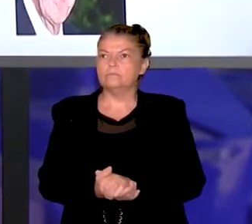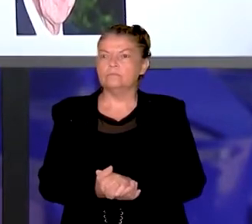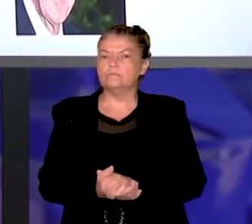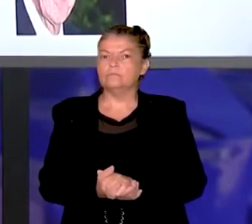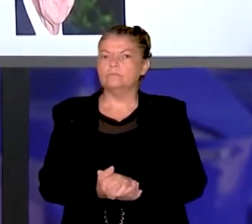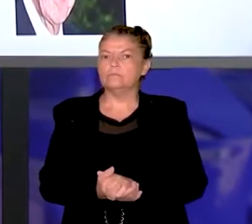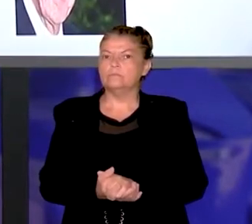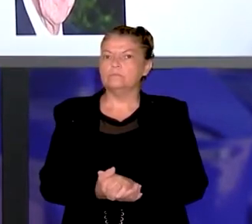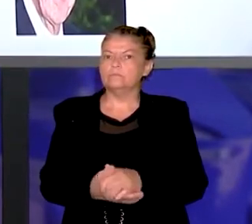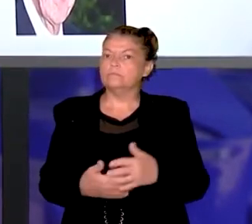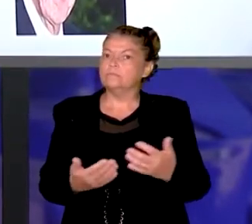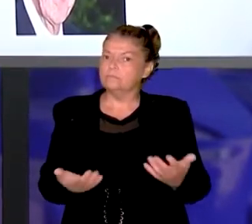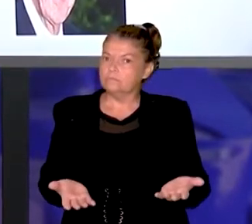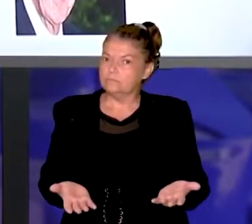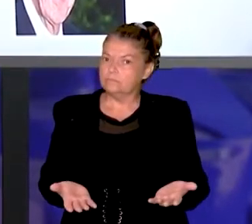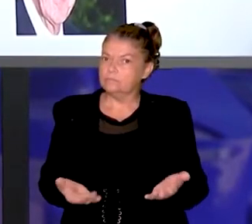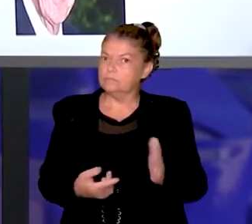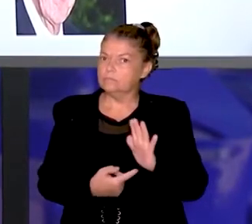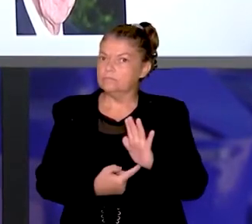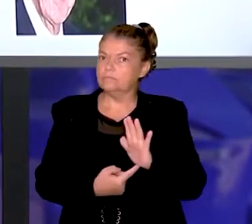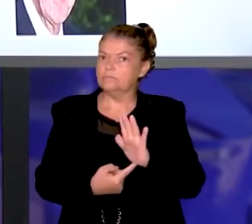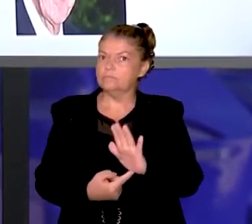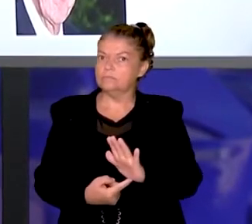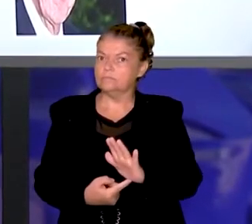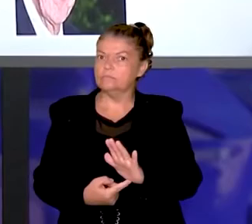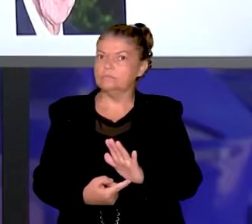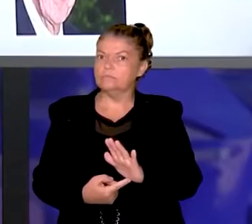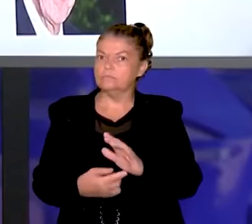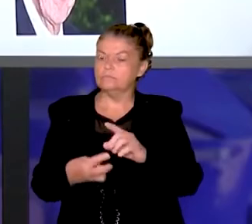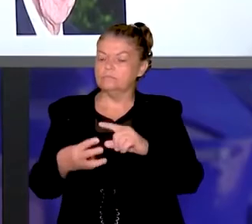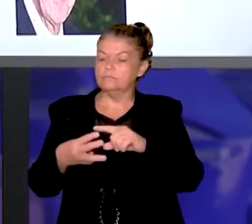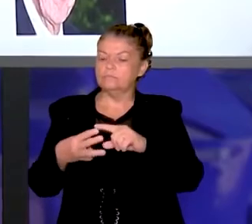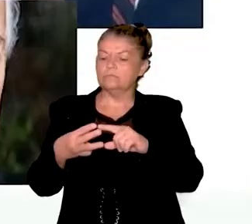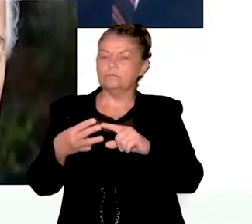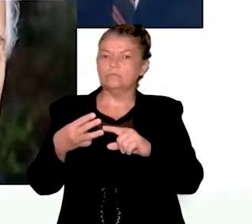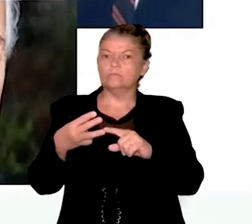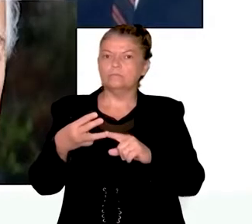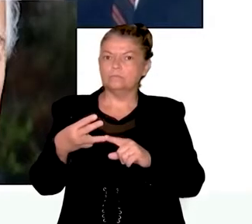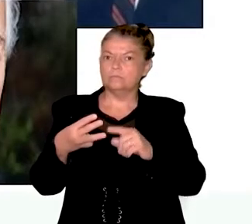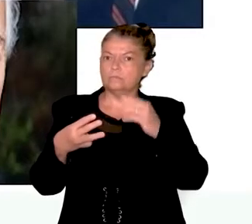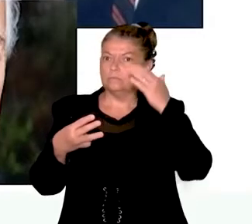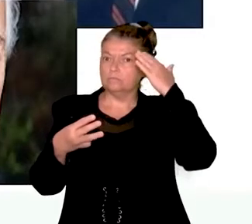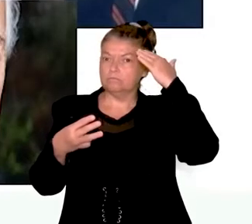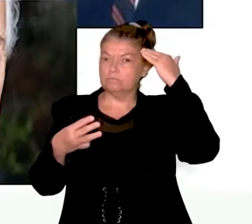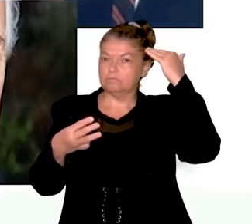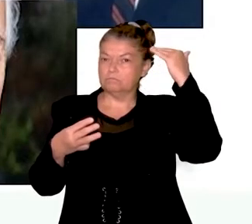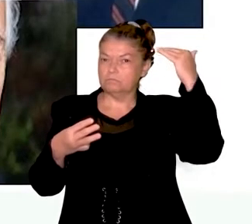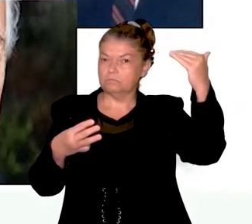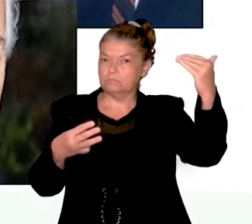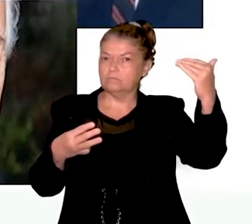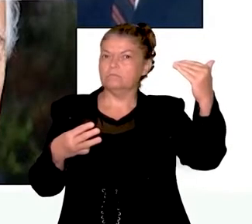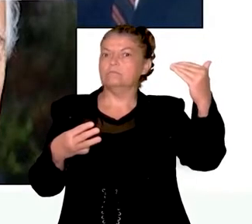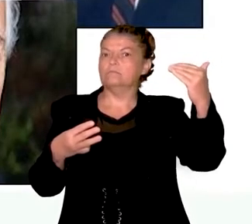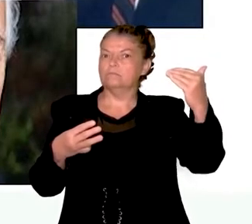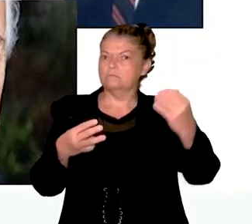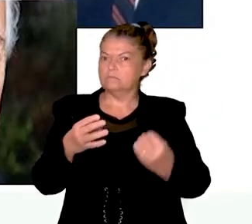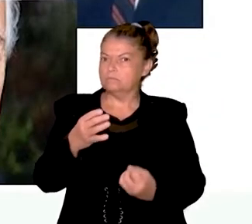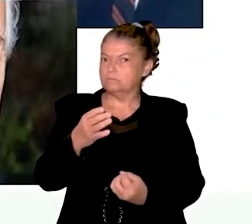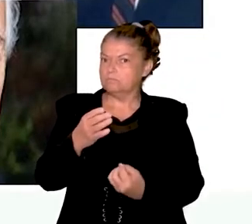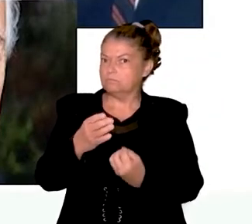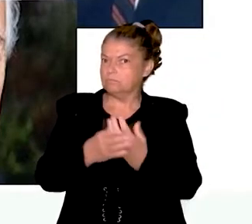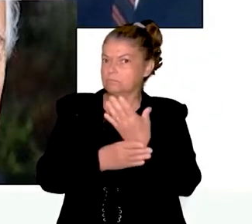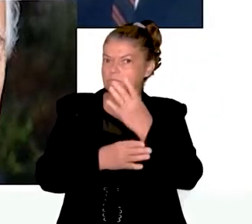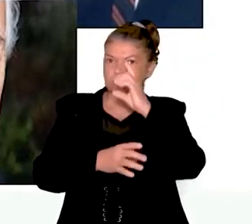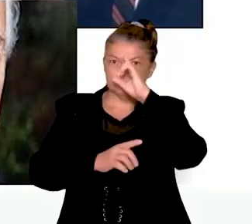Bom, pessoal, iremos mostrar aqui principalmente os primeiros e os pioneiros cartógrafos que criaram e desenvolveram